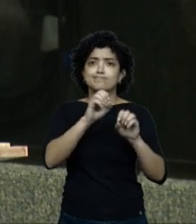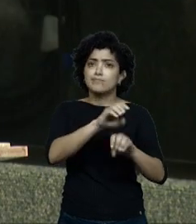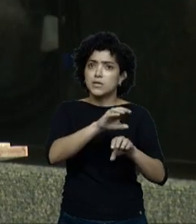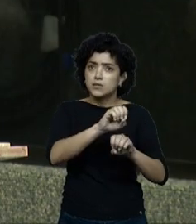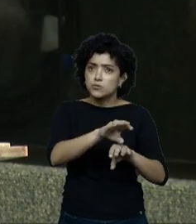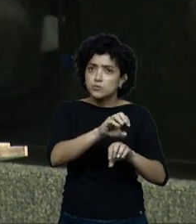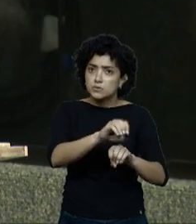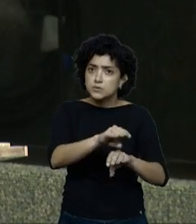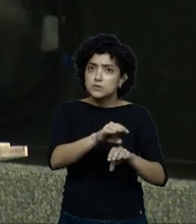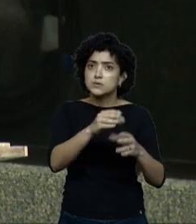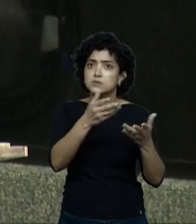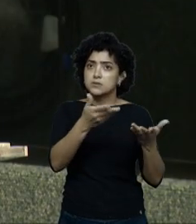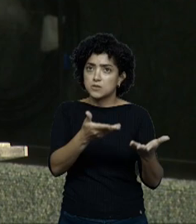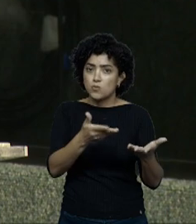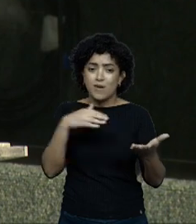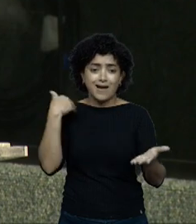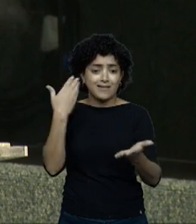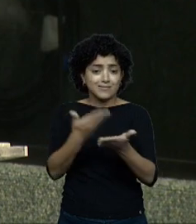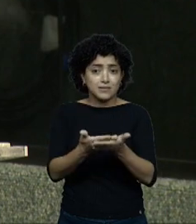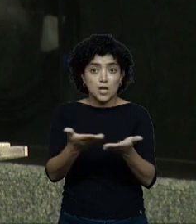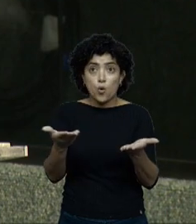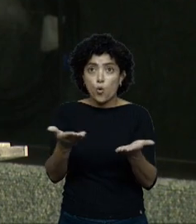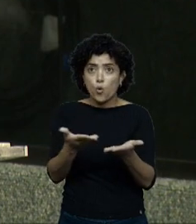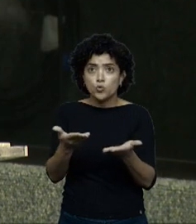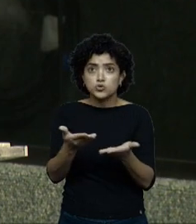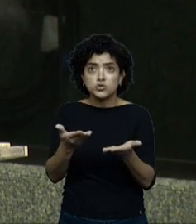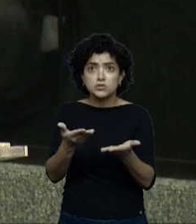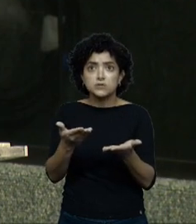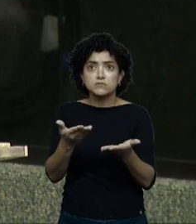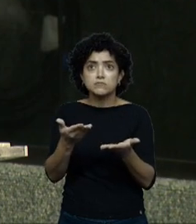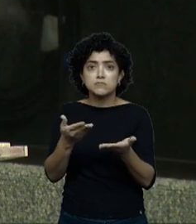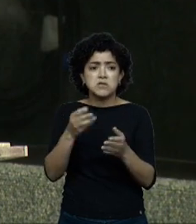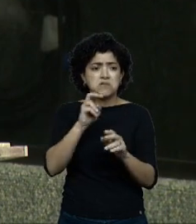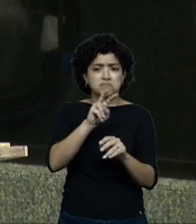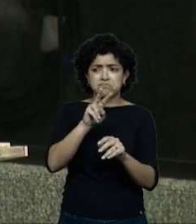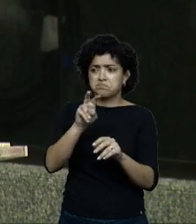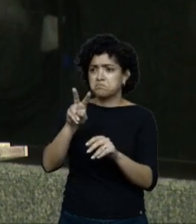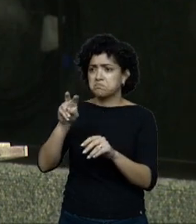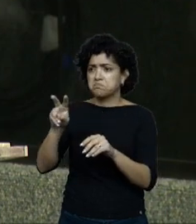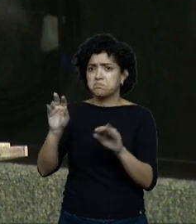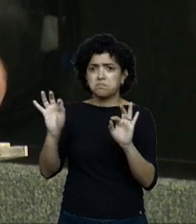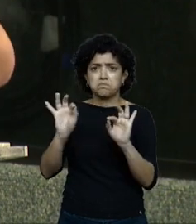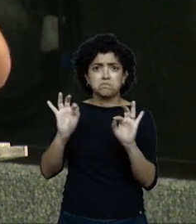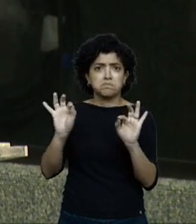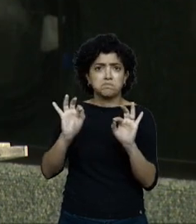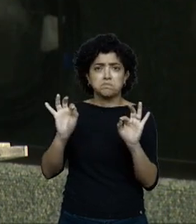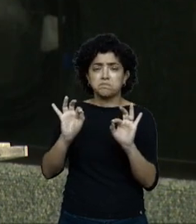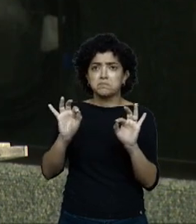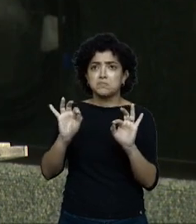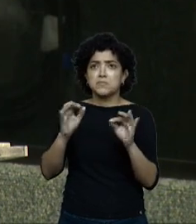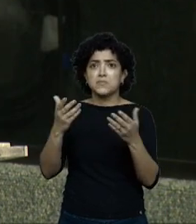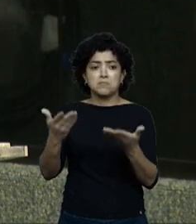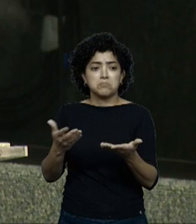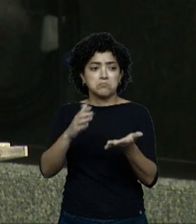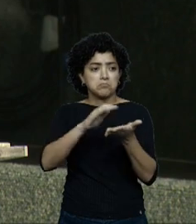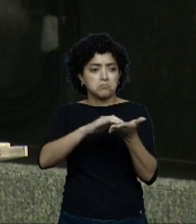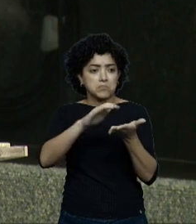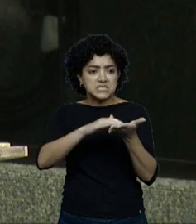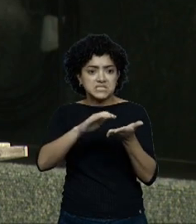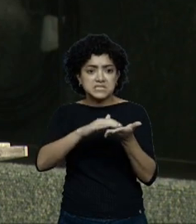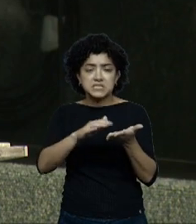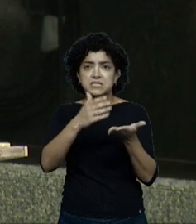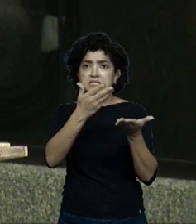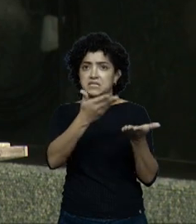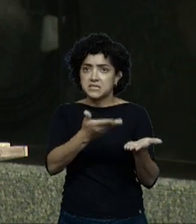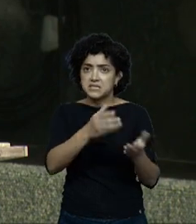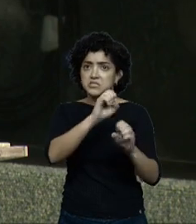se deve porque até hoje eu não vi nunca nesse estado de Santa Catarina uma Secretaria de Educação